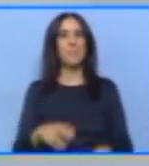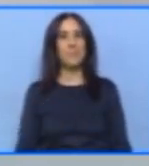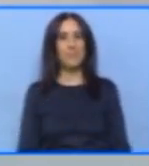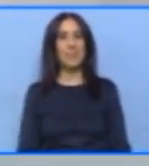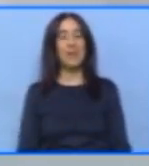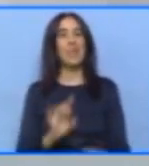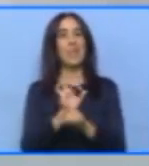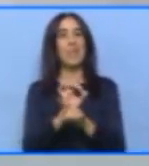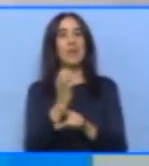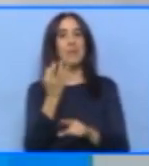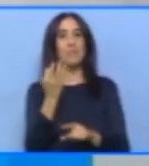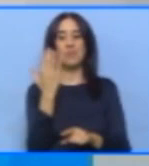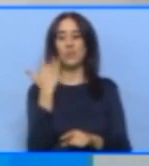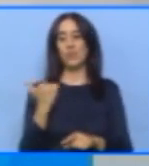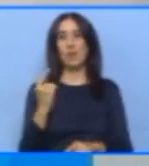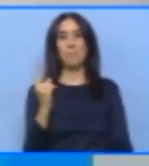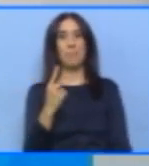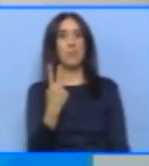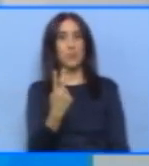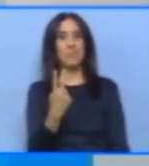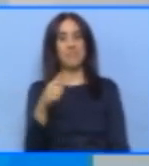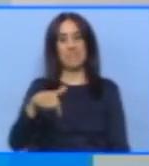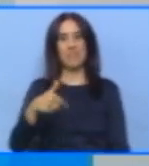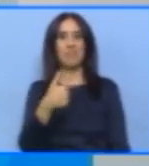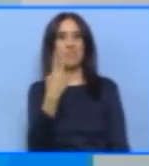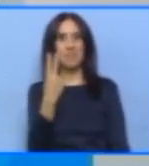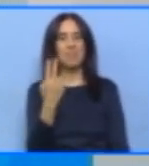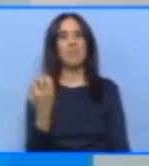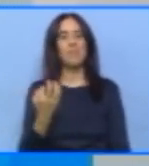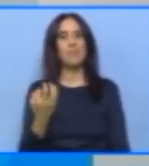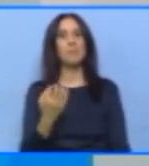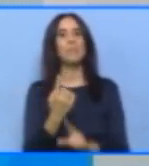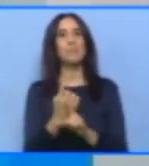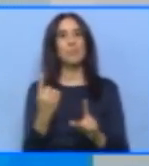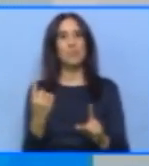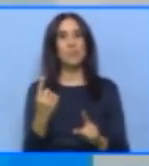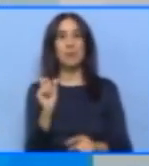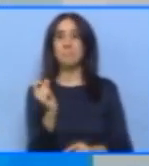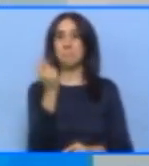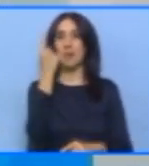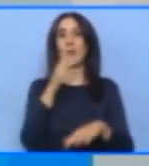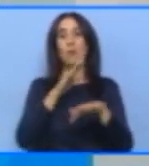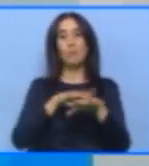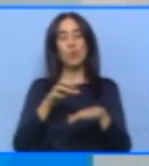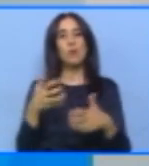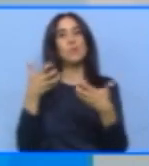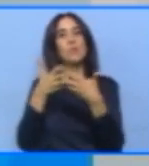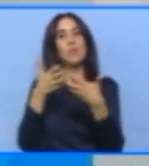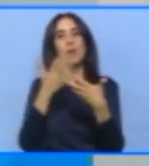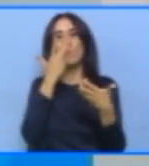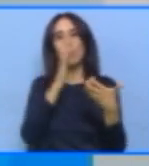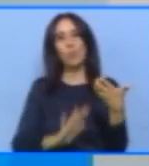ser chamado aqui pela segunda vez à televisão, exatamente porque já na primeira vez foi por causa da guerra colonial,